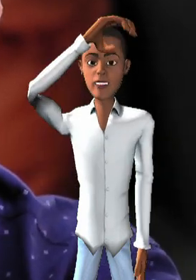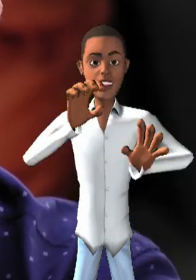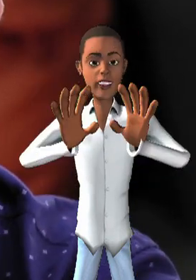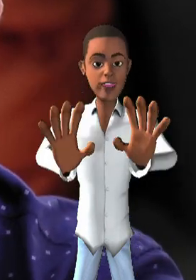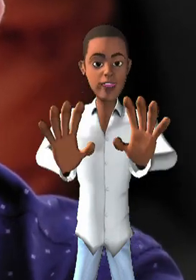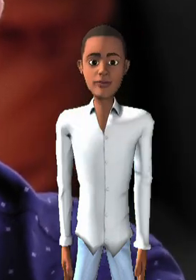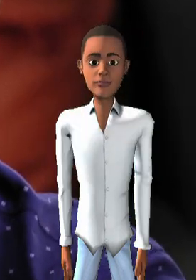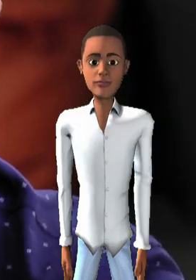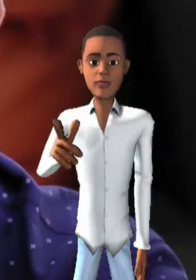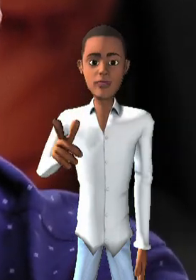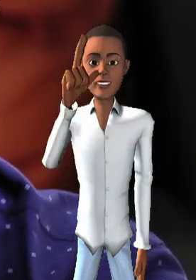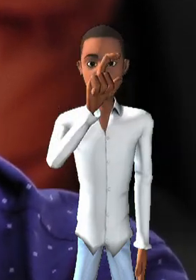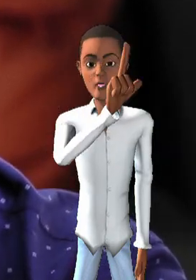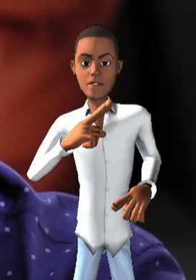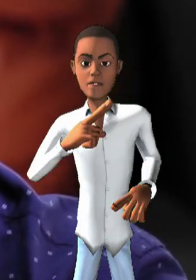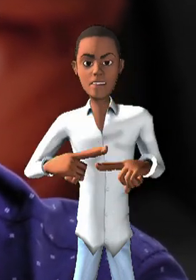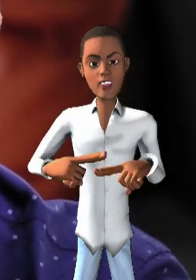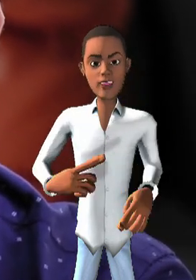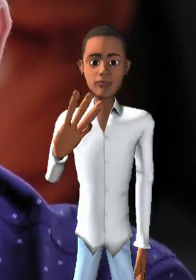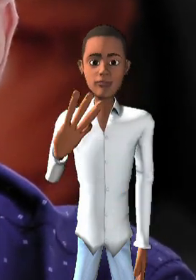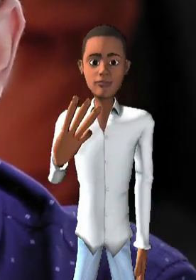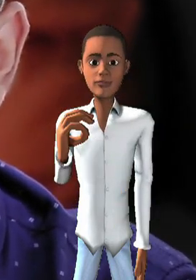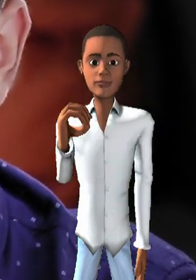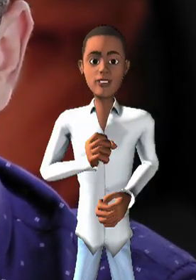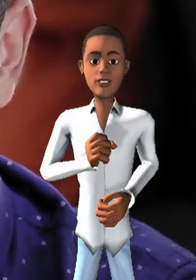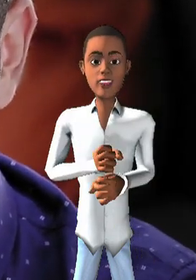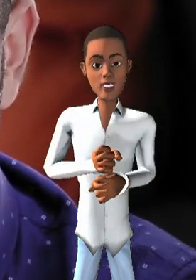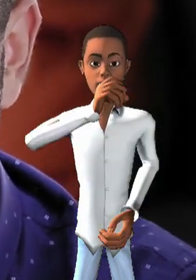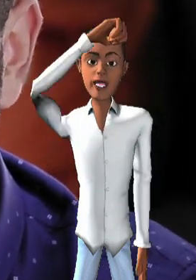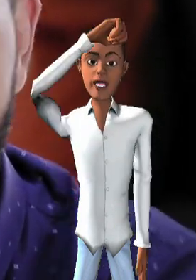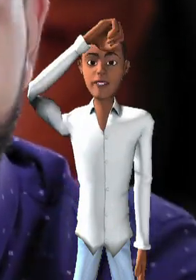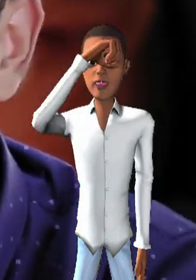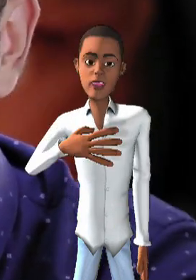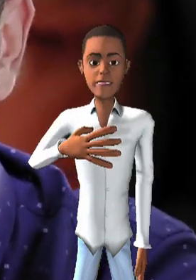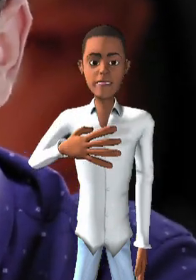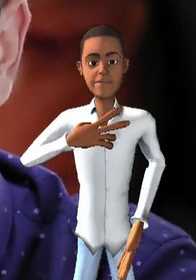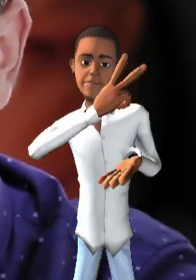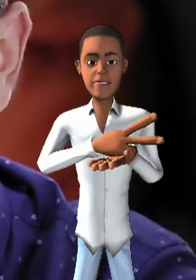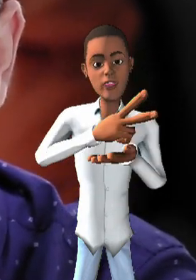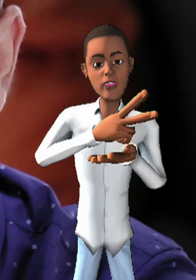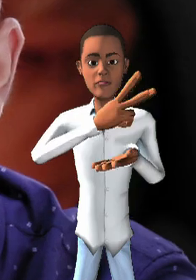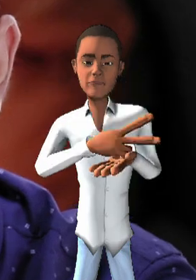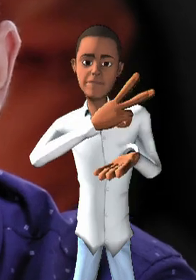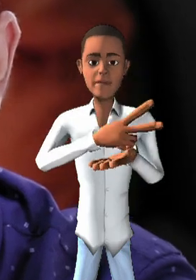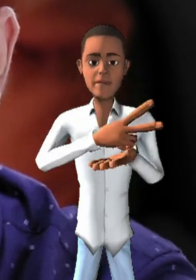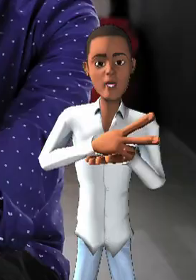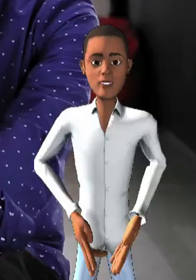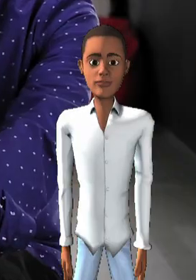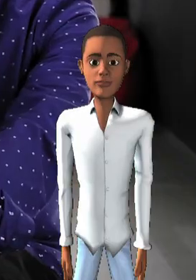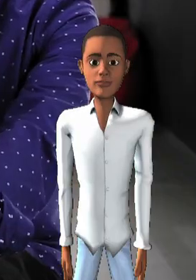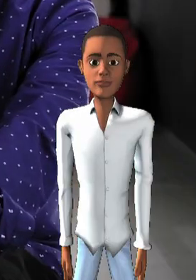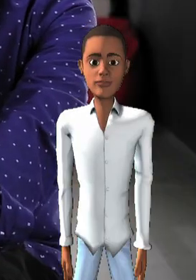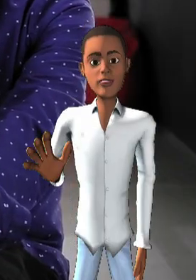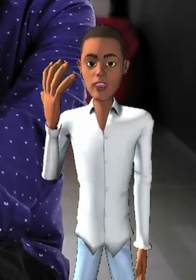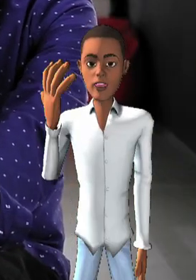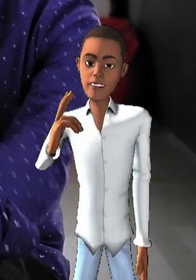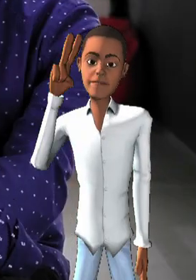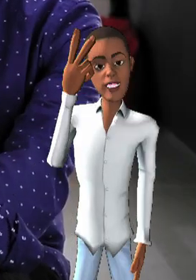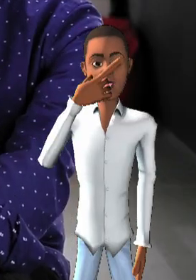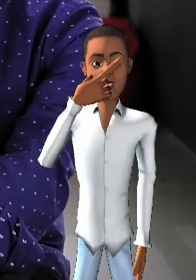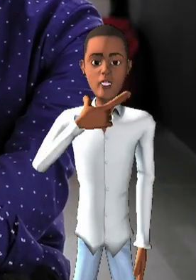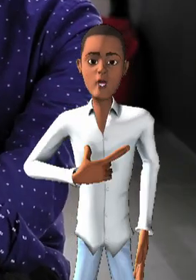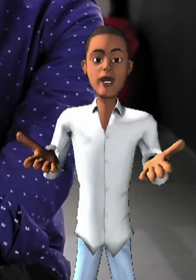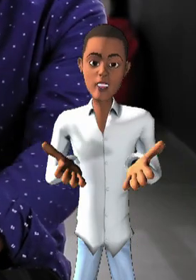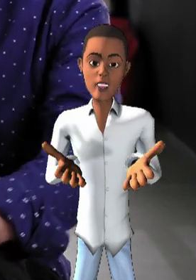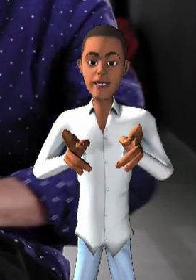Educado, assim. E fica muito difícil, depois que você tem, 30 anos de aculturação nesse processo, 30 anos de